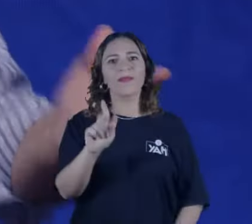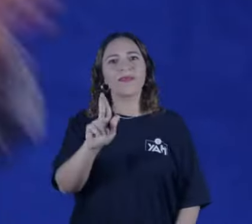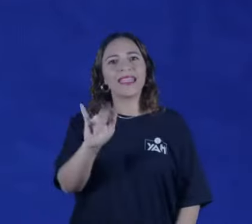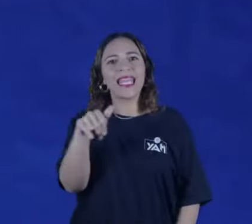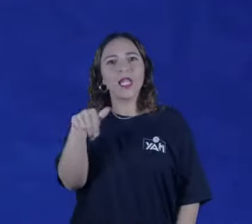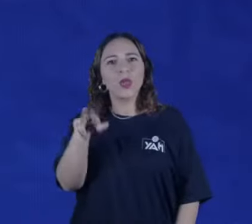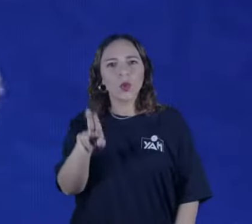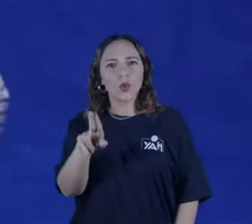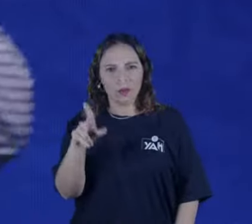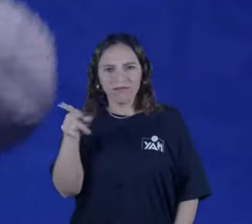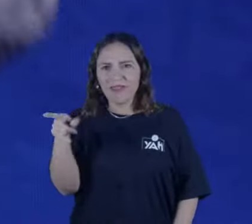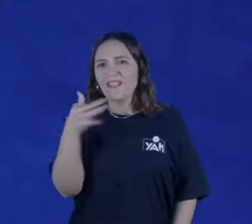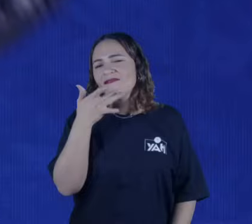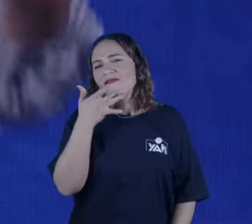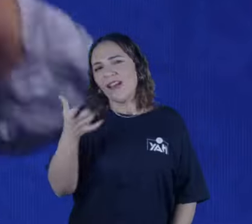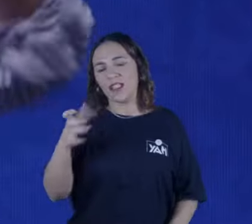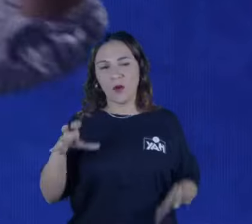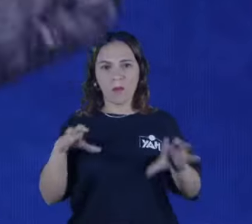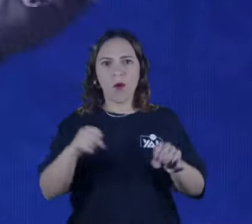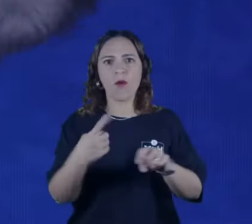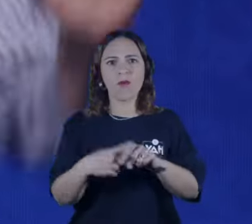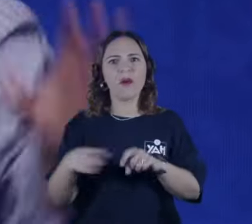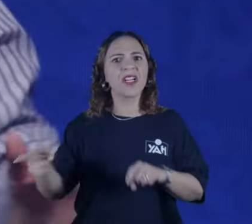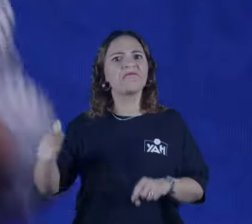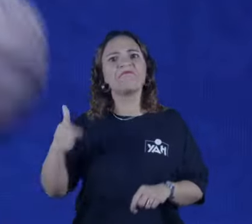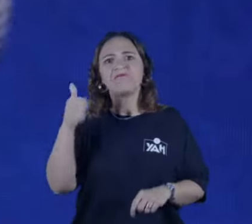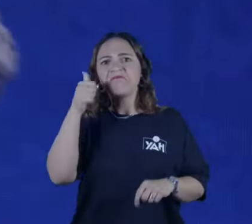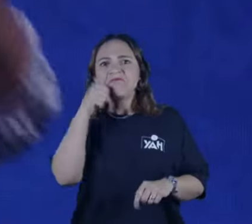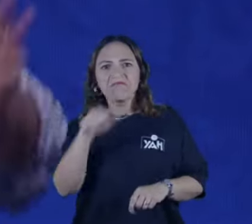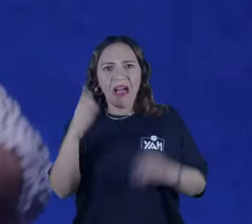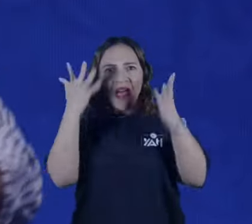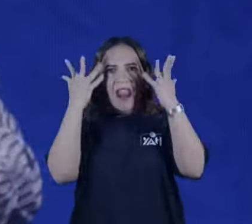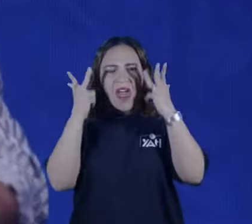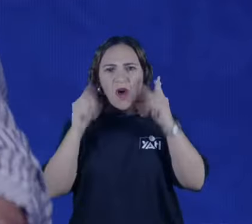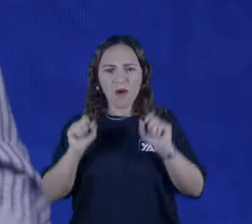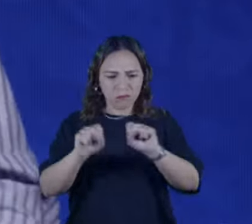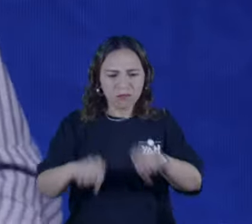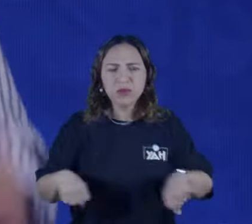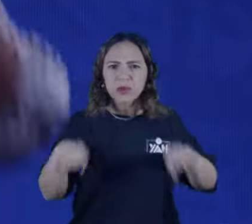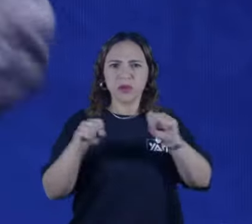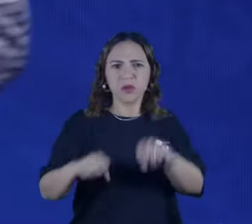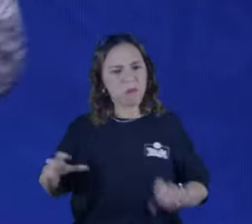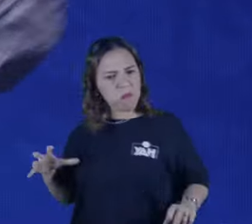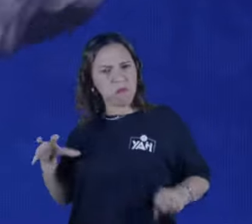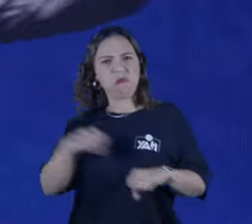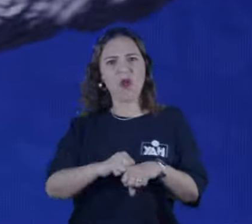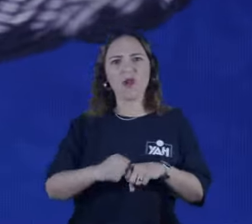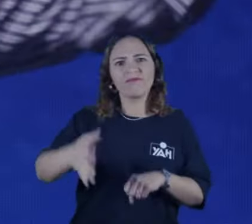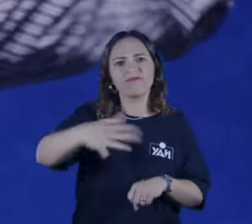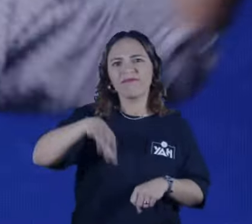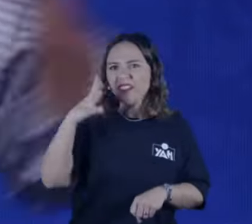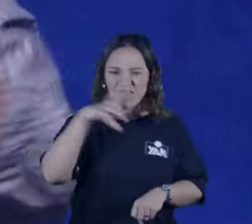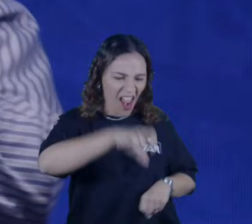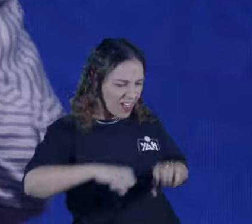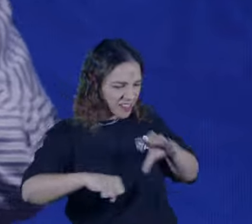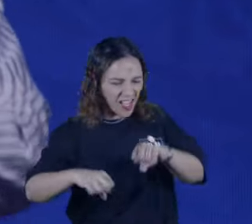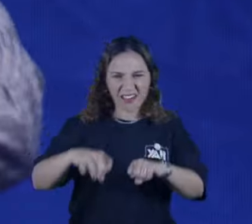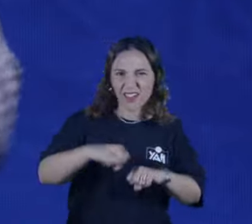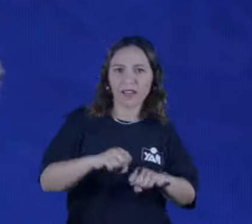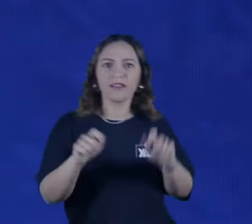numerosos. E quando eles passam, é só uma leoa correr atrás, pegar um gnu e todo o bando vai se alimentar. Mas quando os gnus